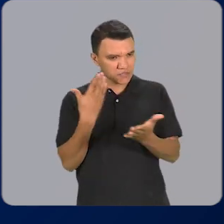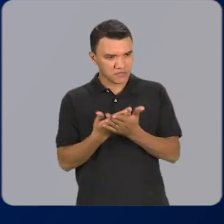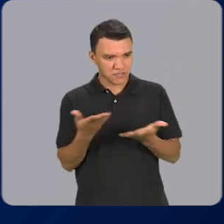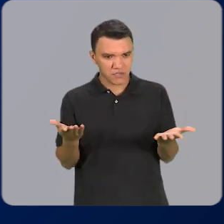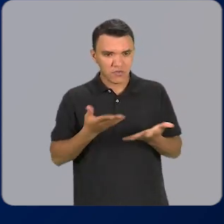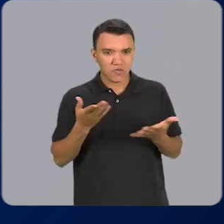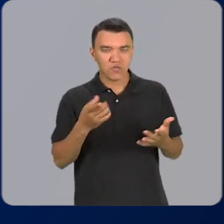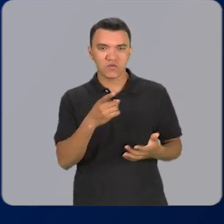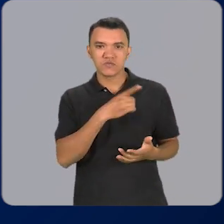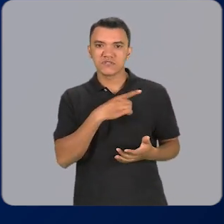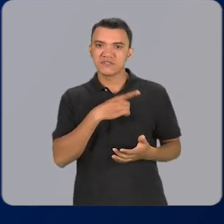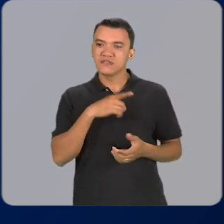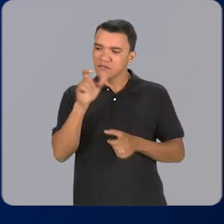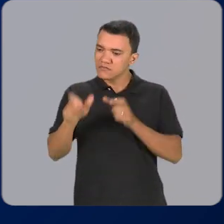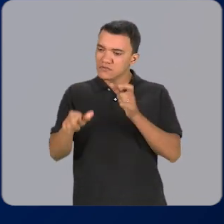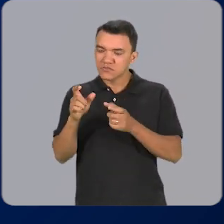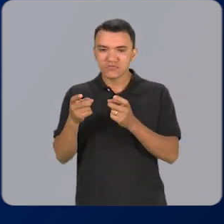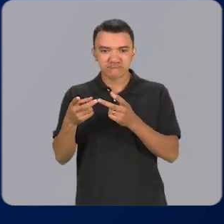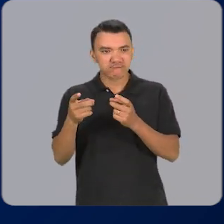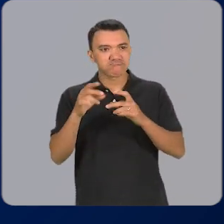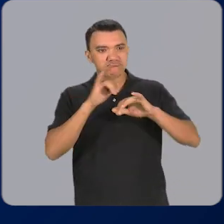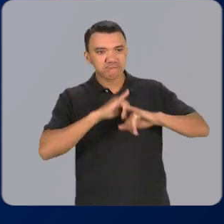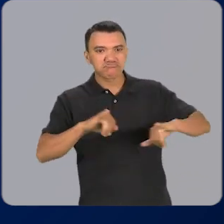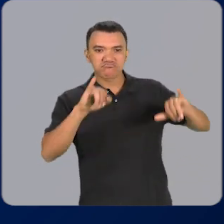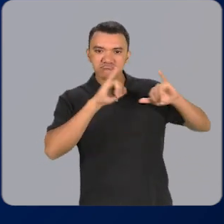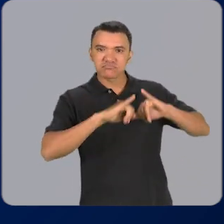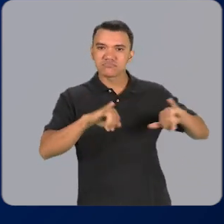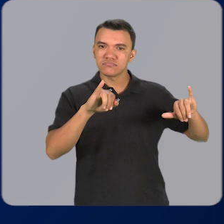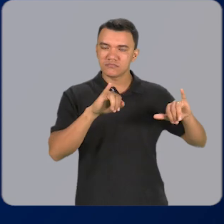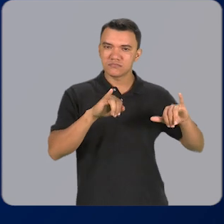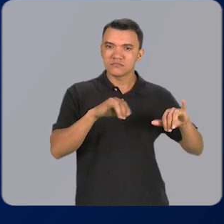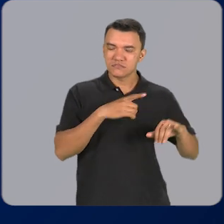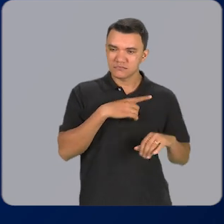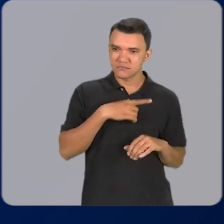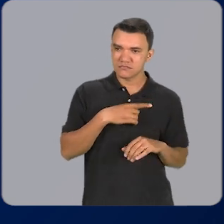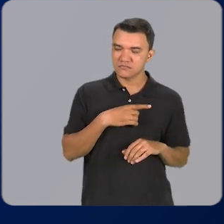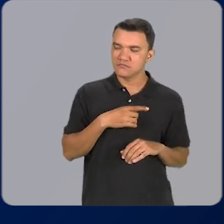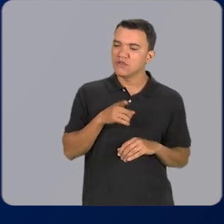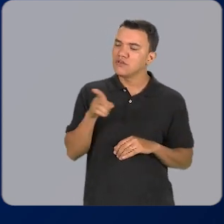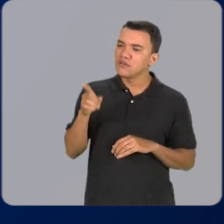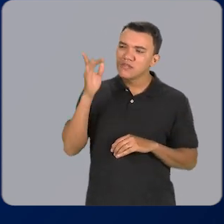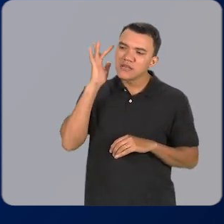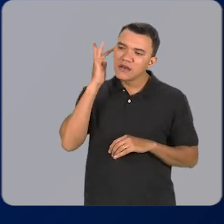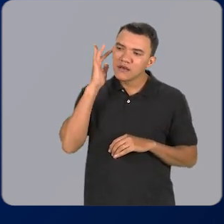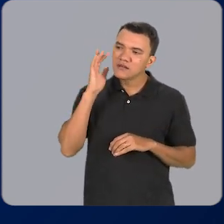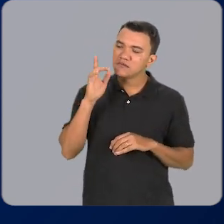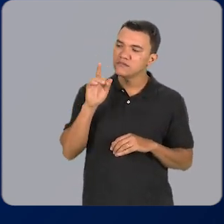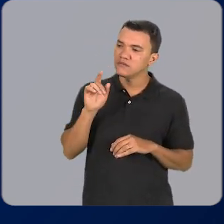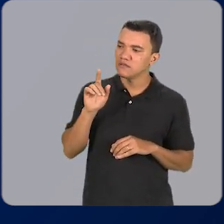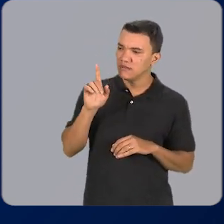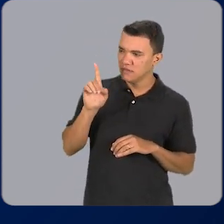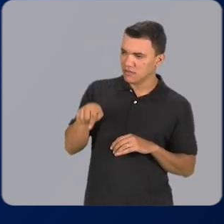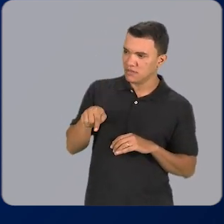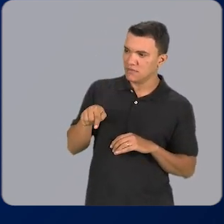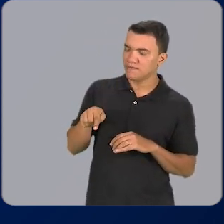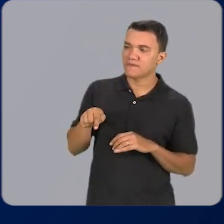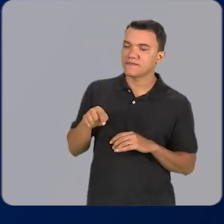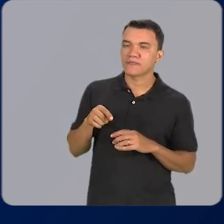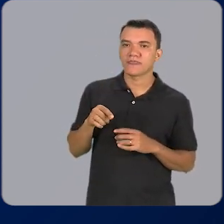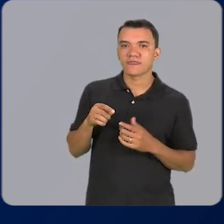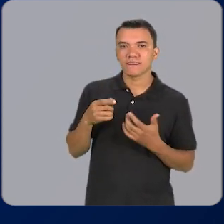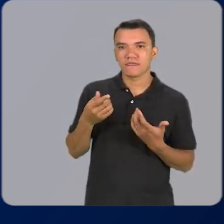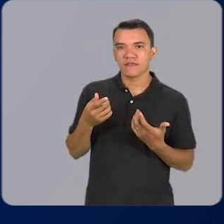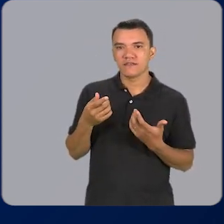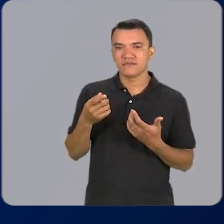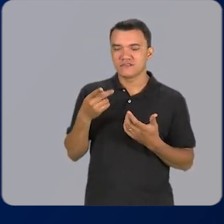ainda existem esses pregoeiros e tudo mais. Professora Elizabeth, você acha que isso é